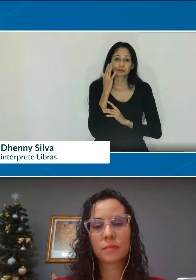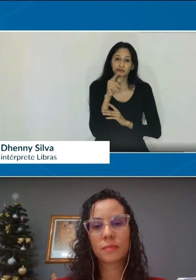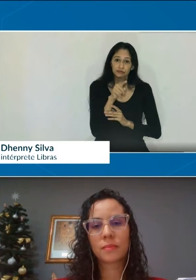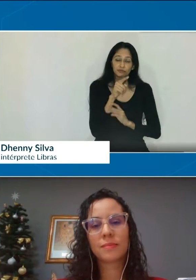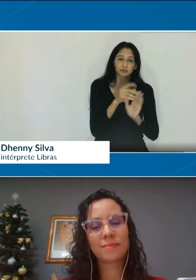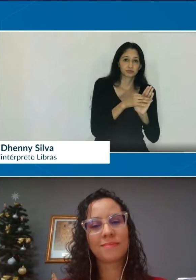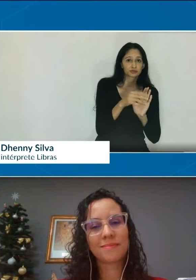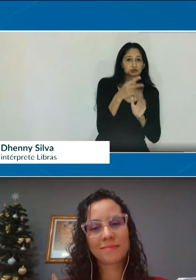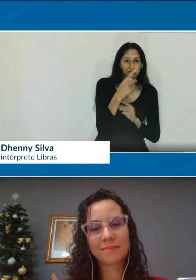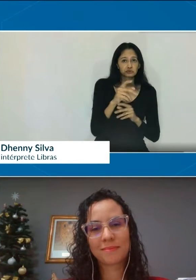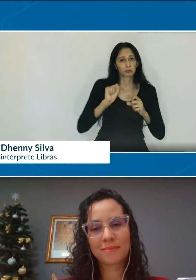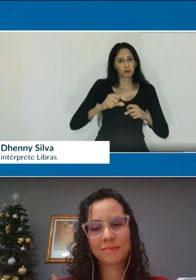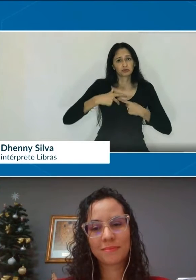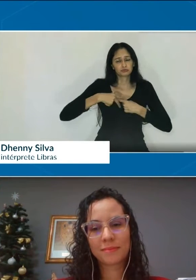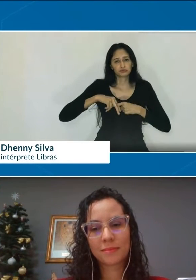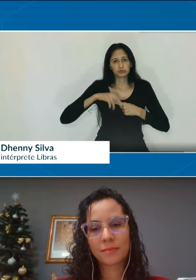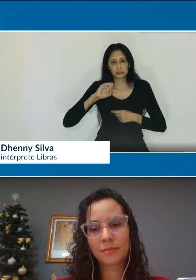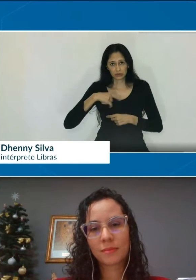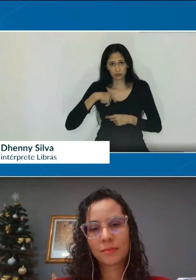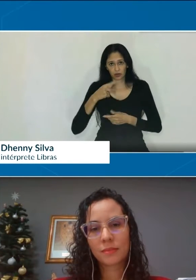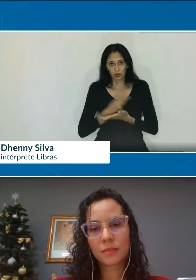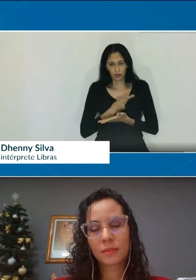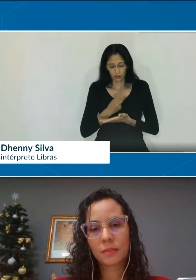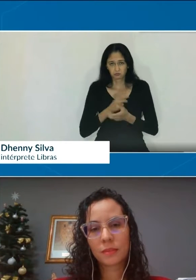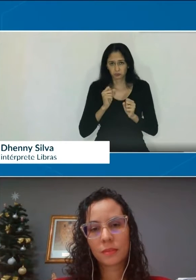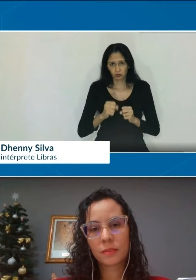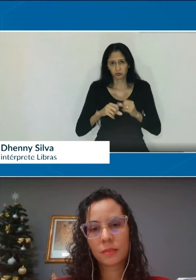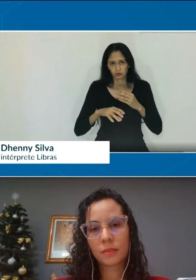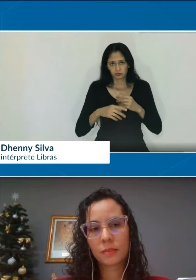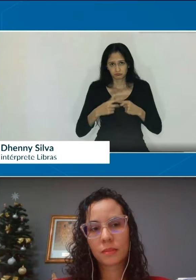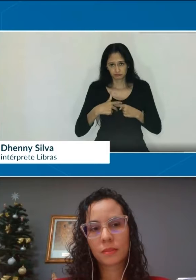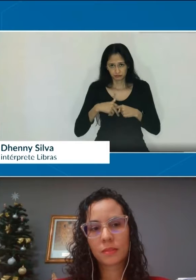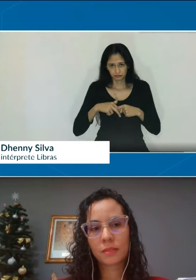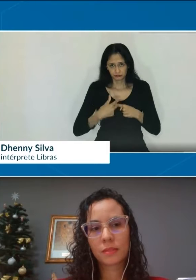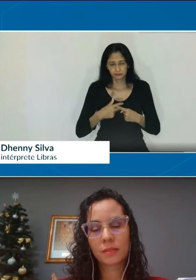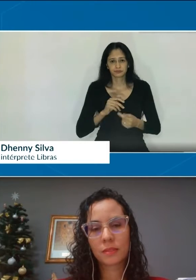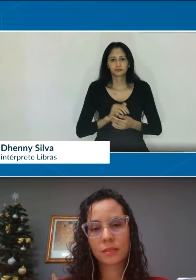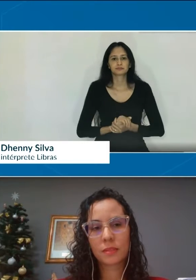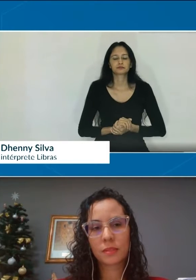corrigir se eu estiver errado, me parece que o ideal